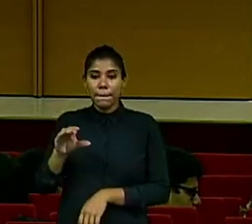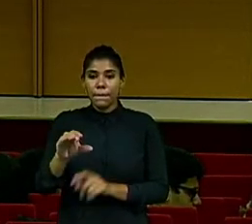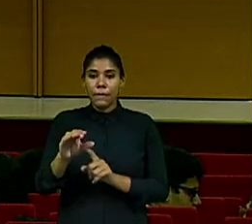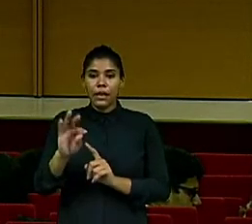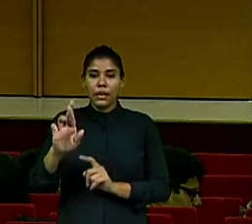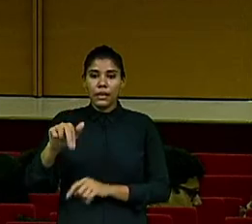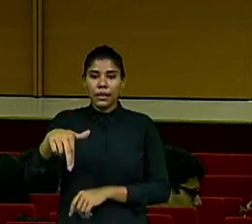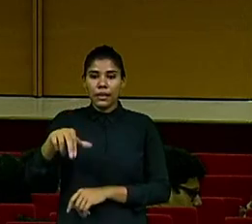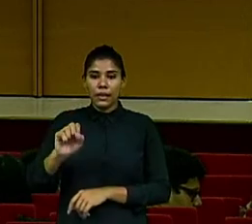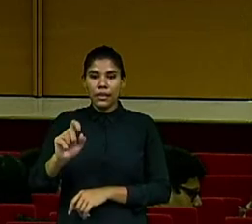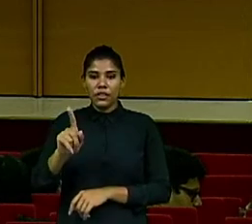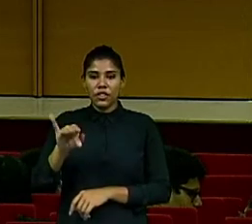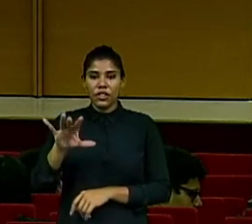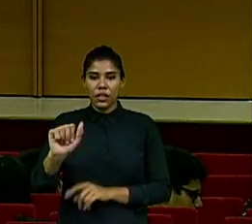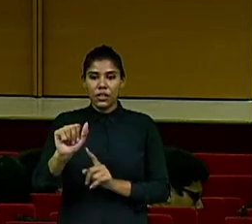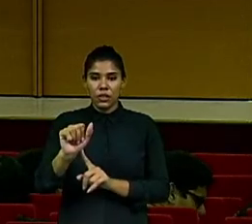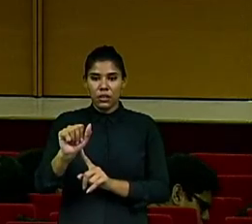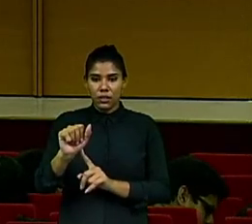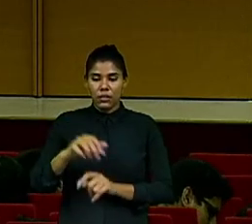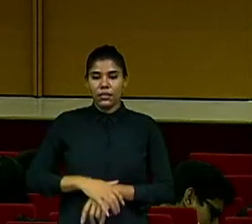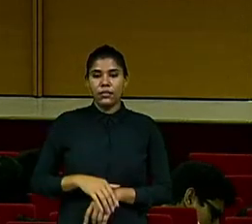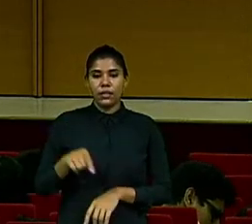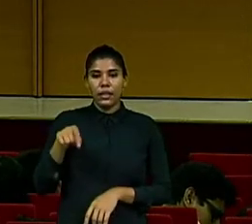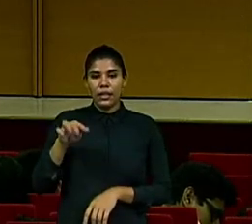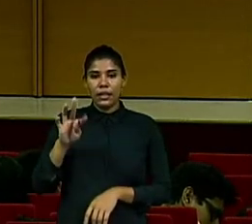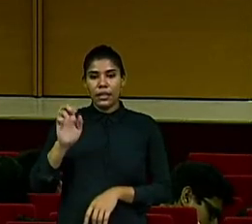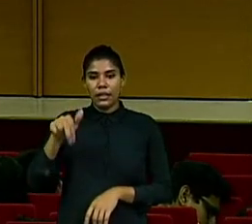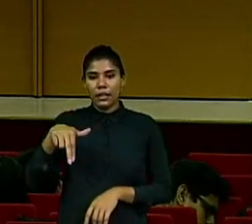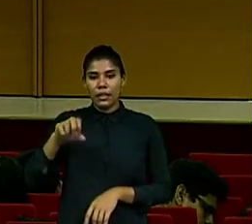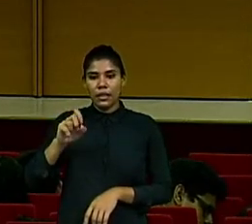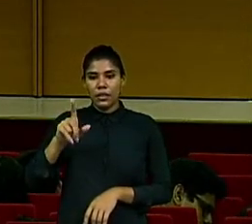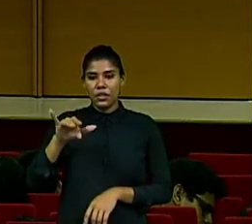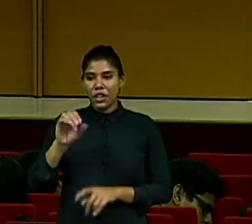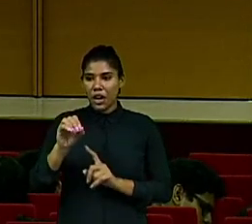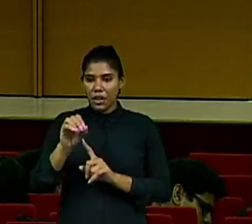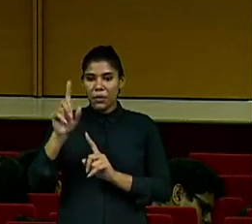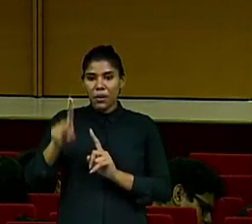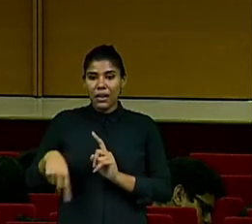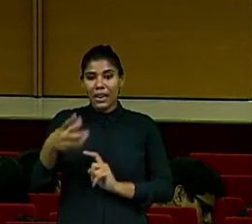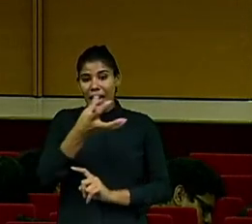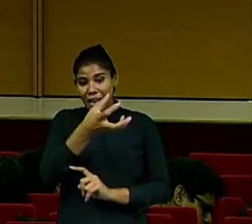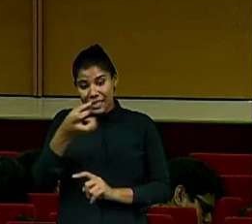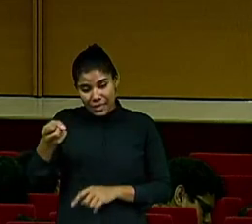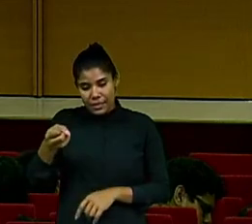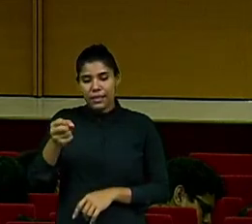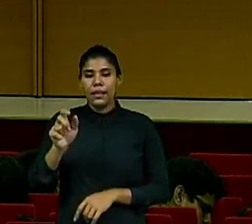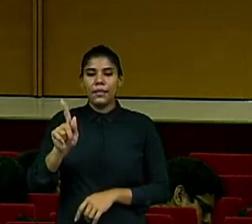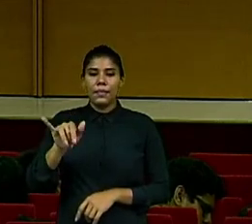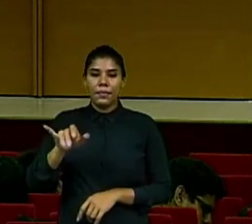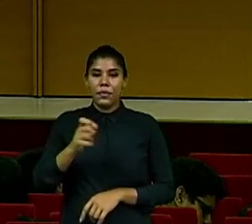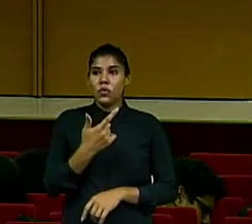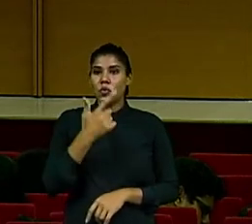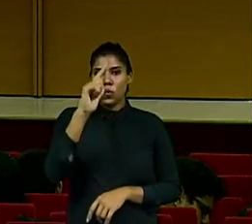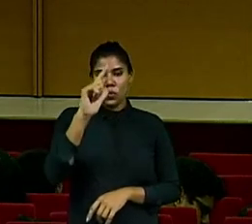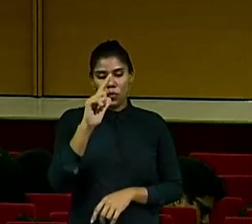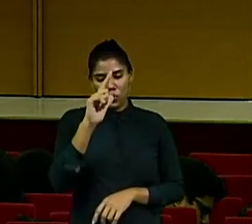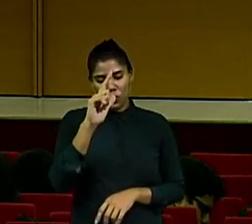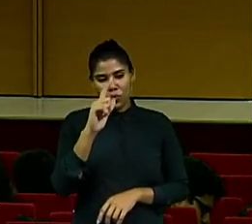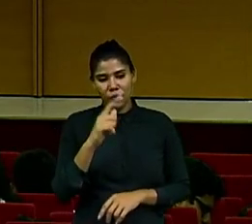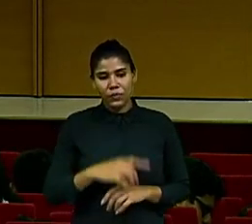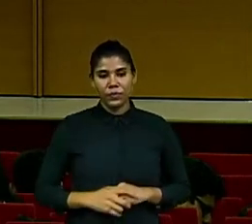transgênica quem recebe o gene de outro organismo Beleza então essa é a ideia